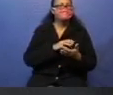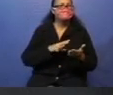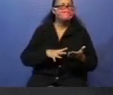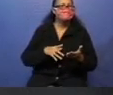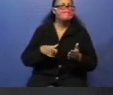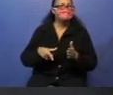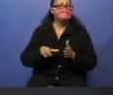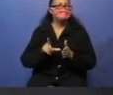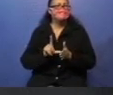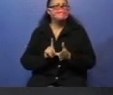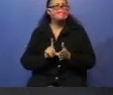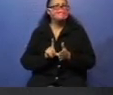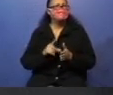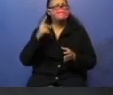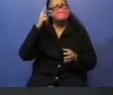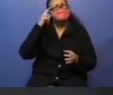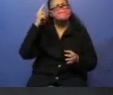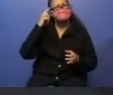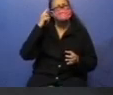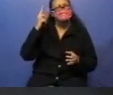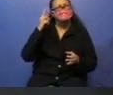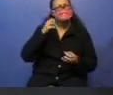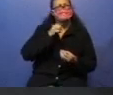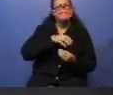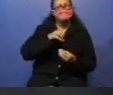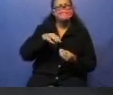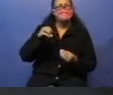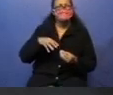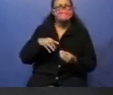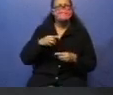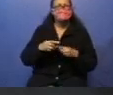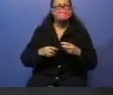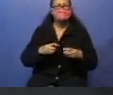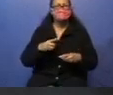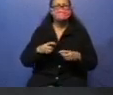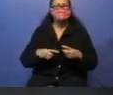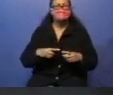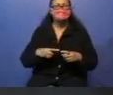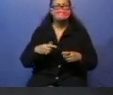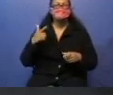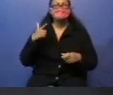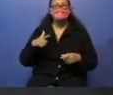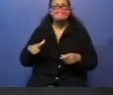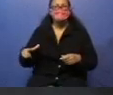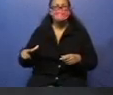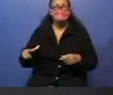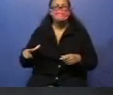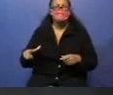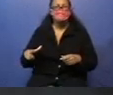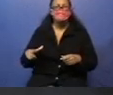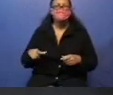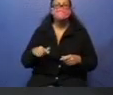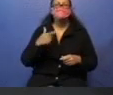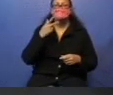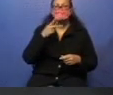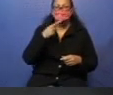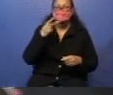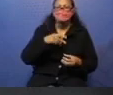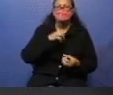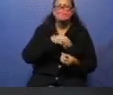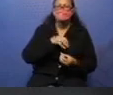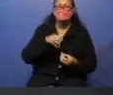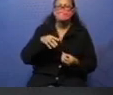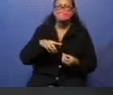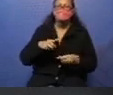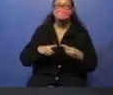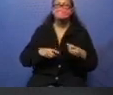anteriores? Pensaram bastante nos fungos, nas bactérias? Nós vamos continuar falando deles nessa aula.